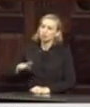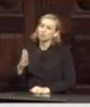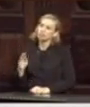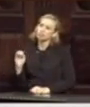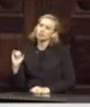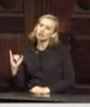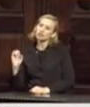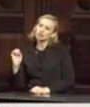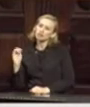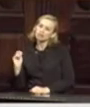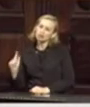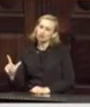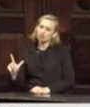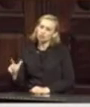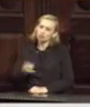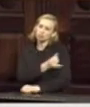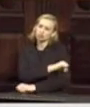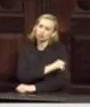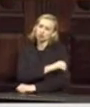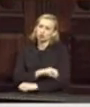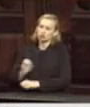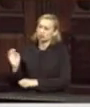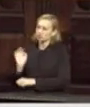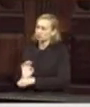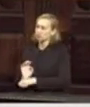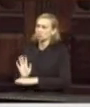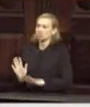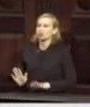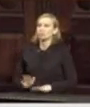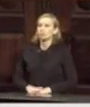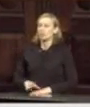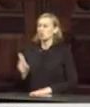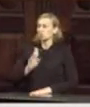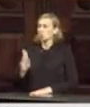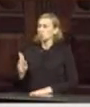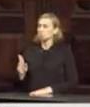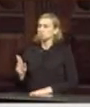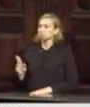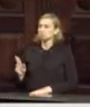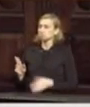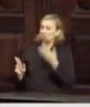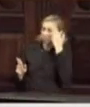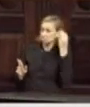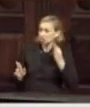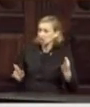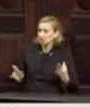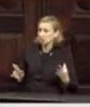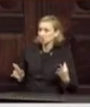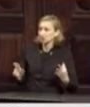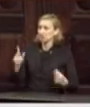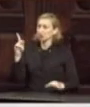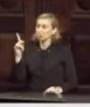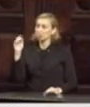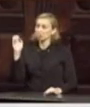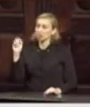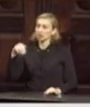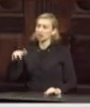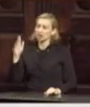Rio de Janeiro. Em nome, sabe-se lá de quê? Porque é uma PEC que não resolve